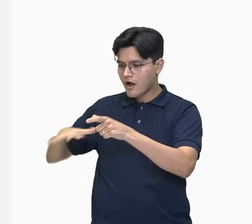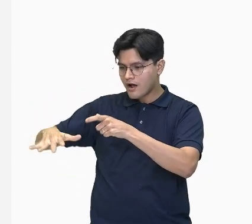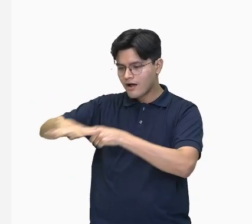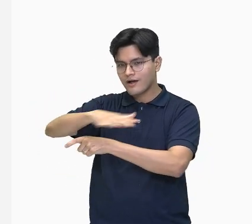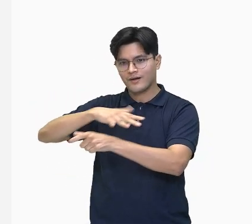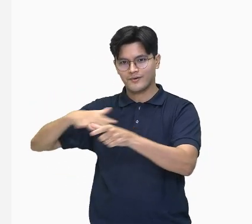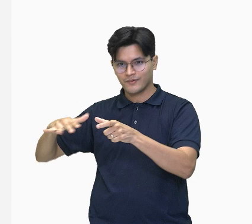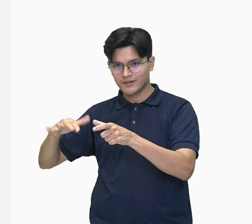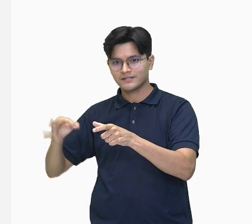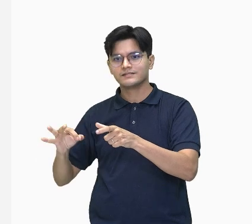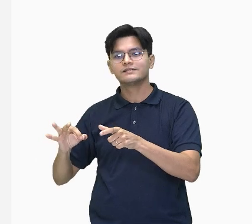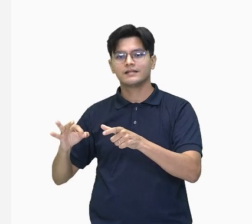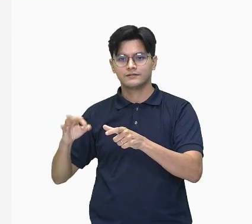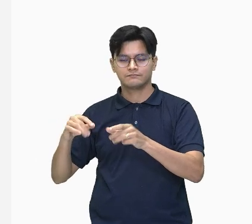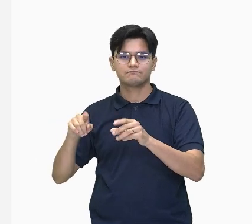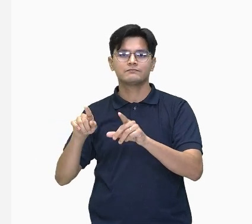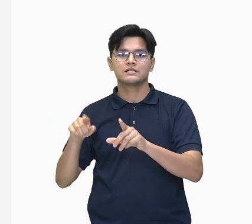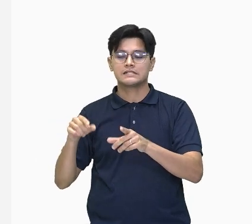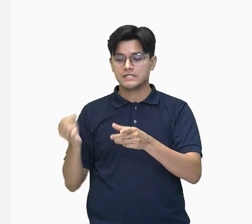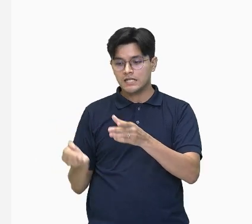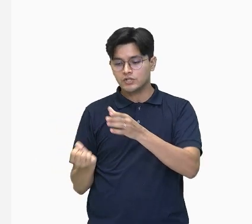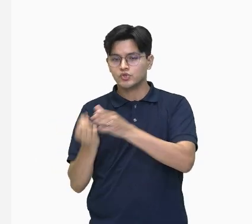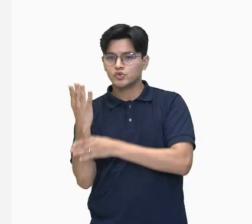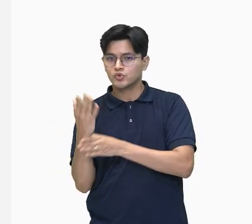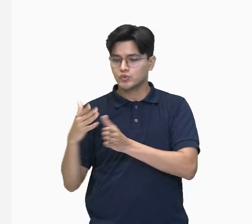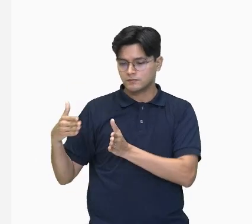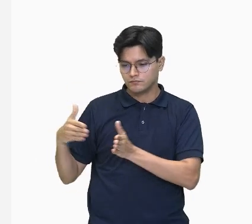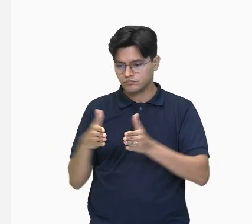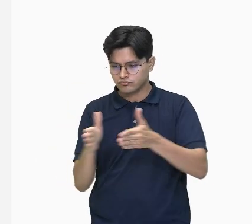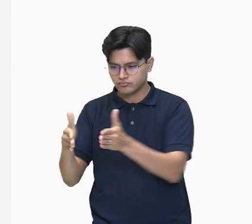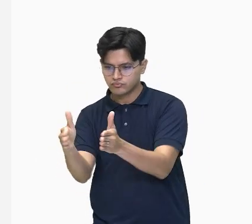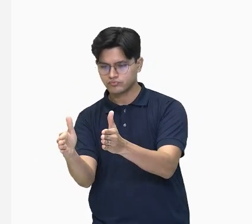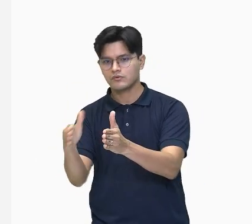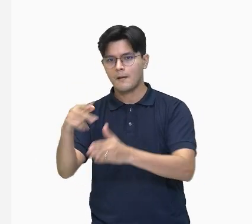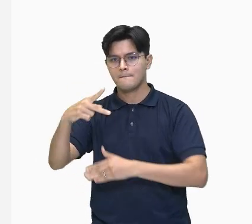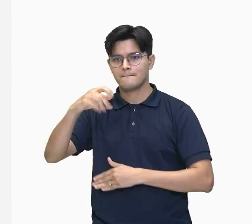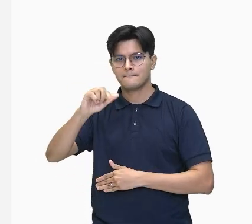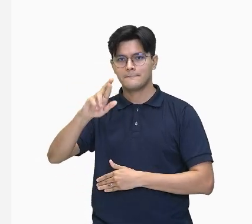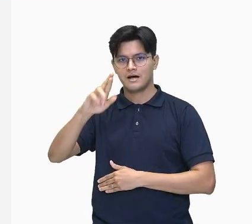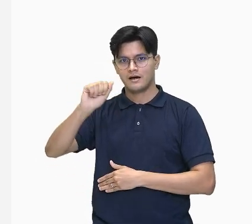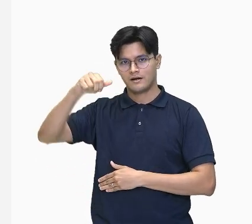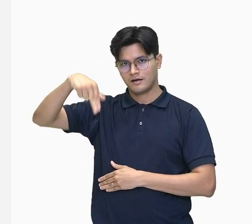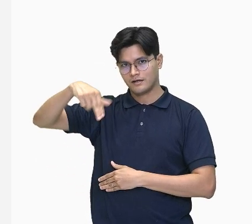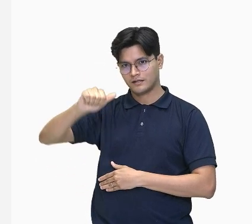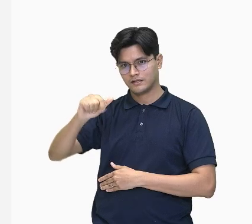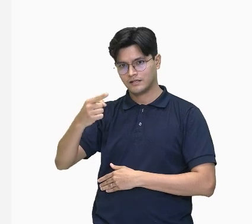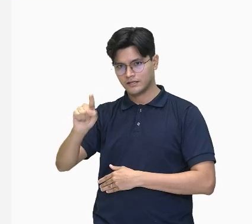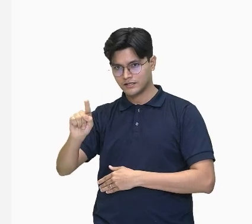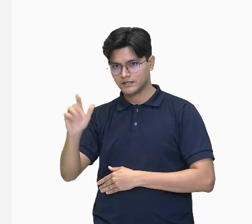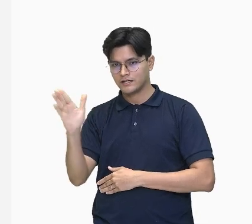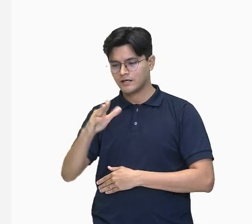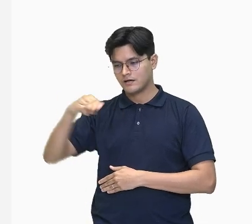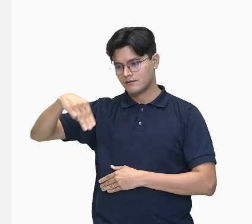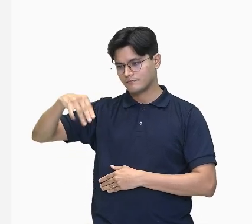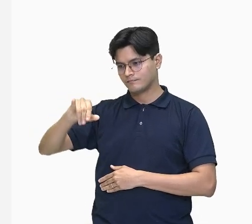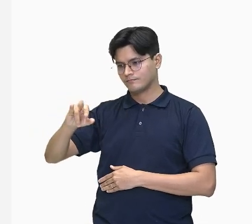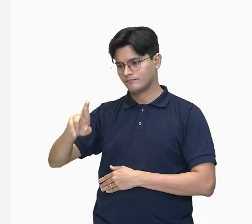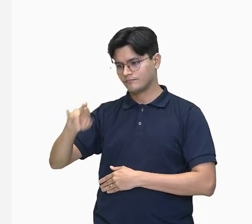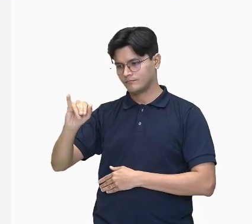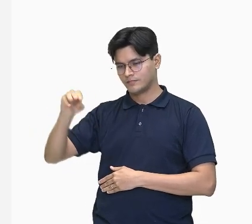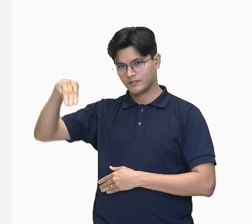temos os paranás, né, que também aí integram a nossa bacia, e esses paranás, eles